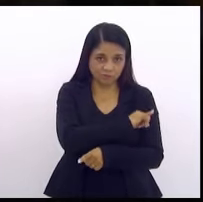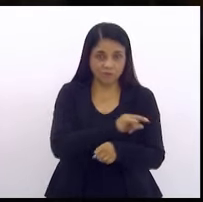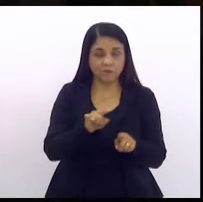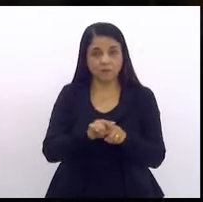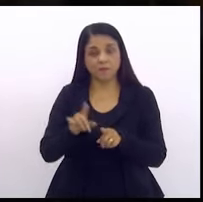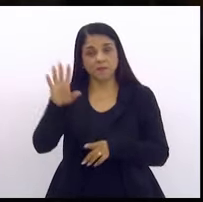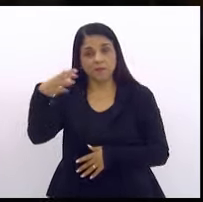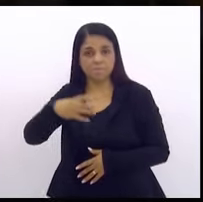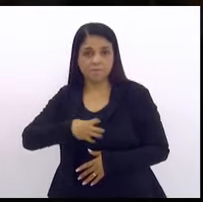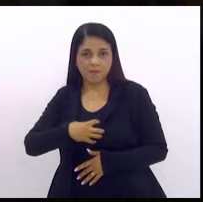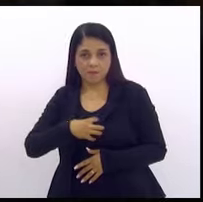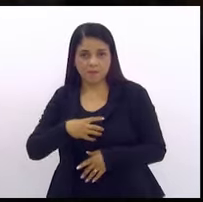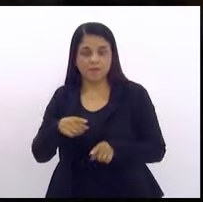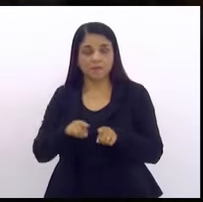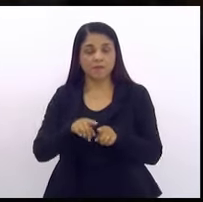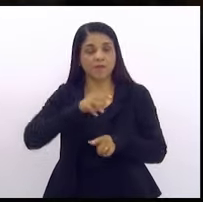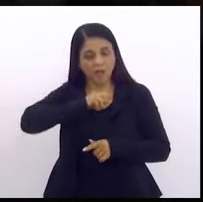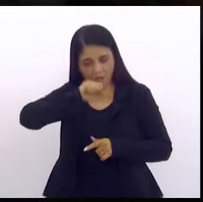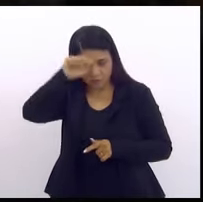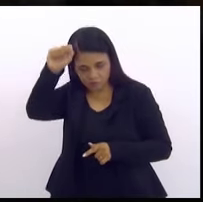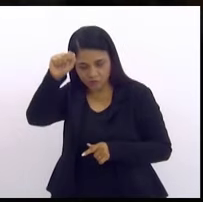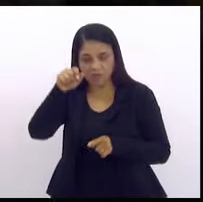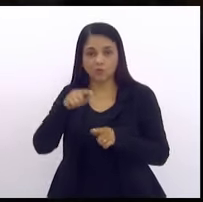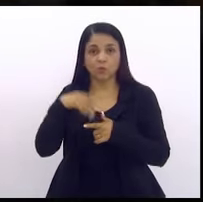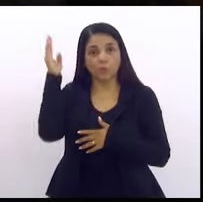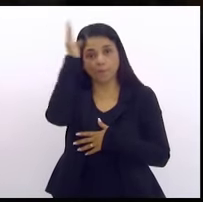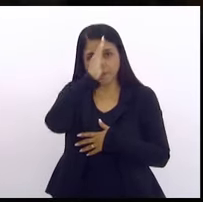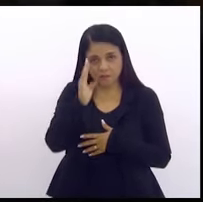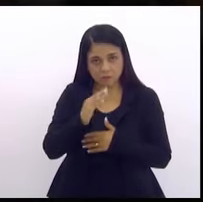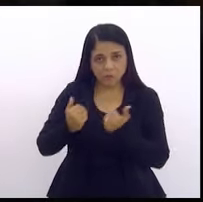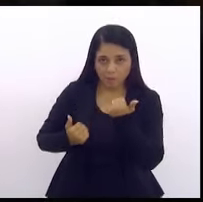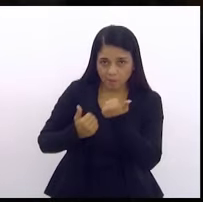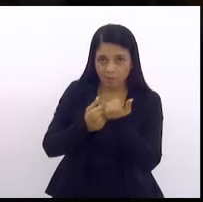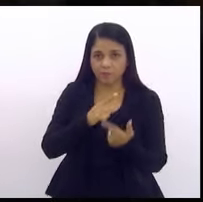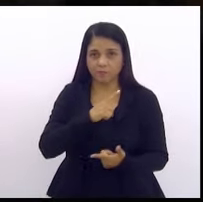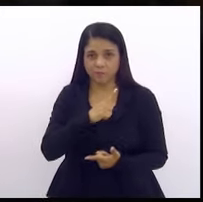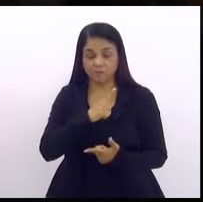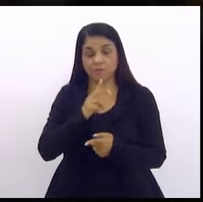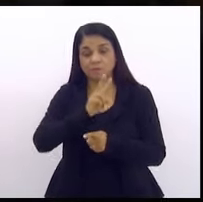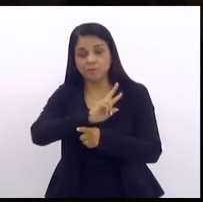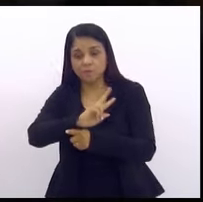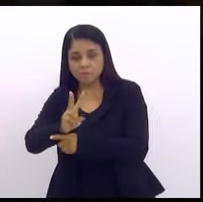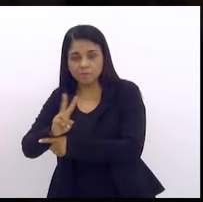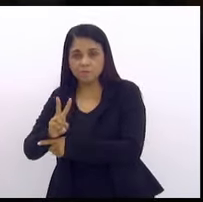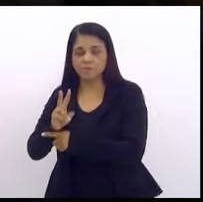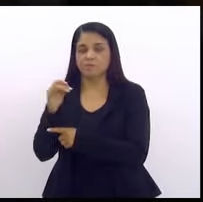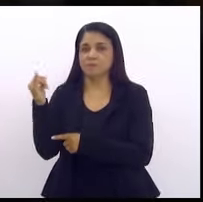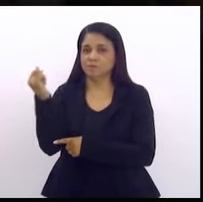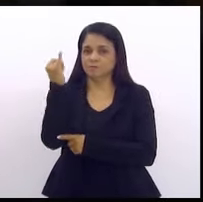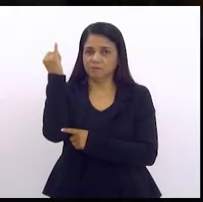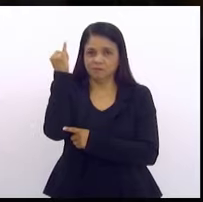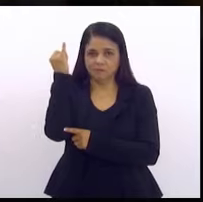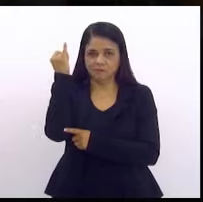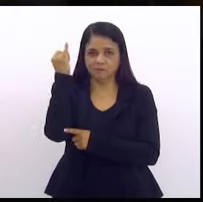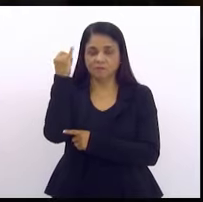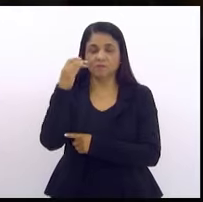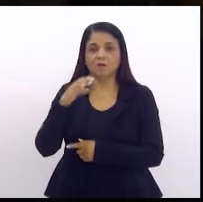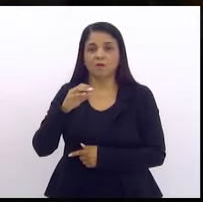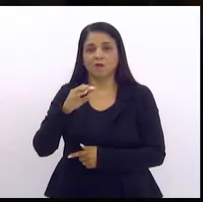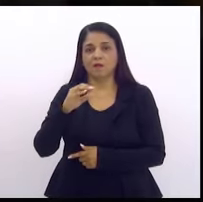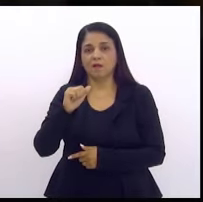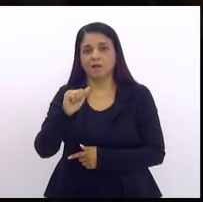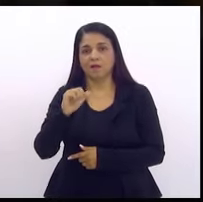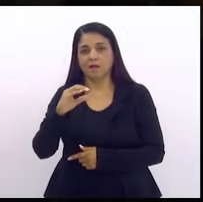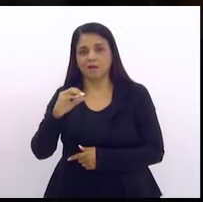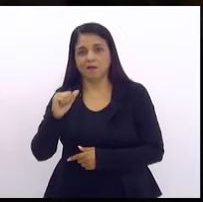mulheres de axé do Brasil, entendendo a importância de proteger o Acarajé, assim como proteger o seu